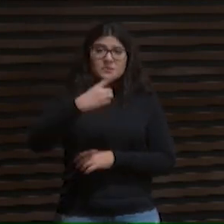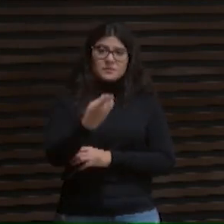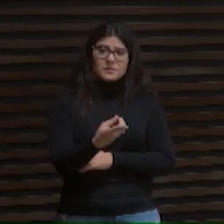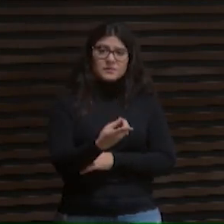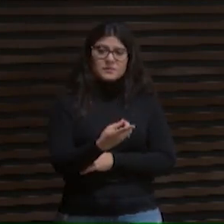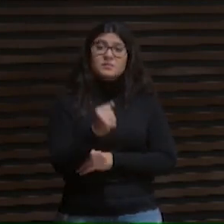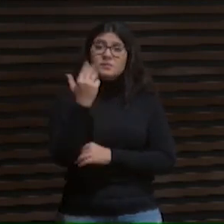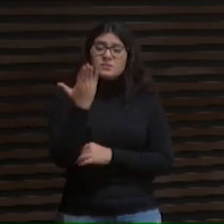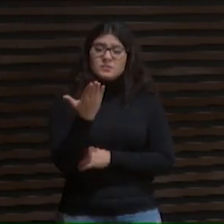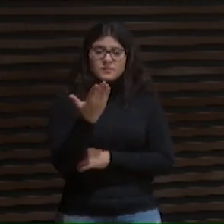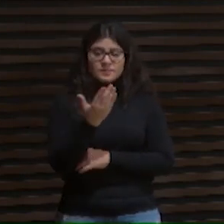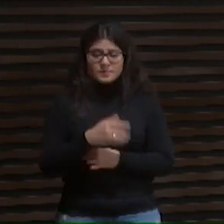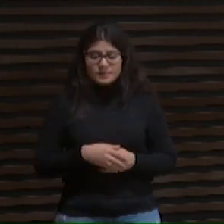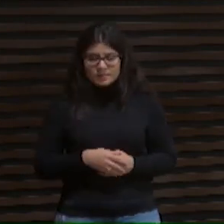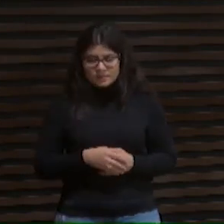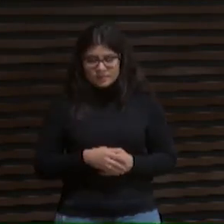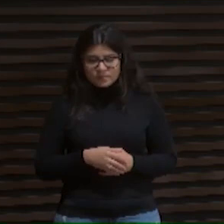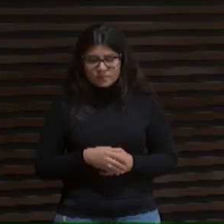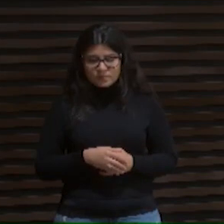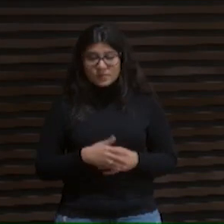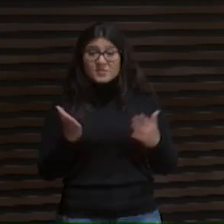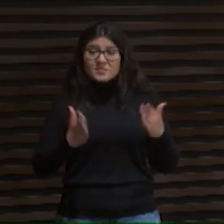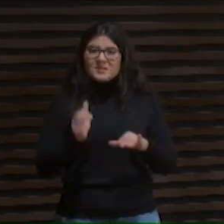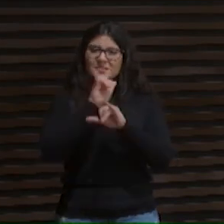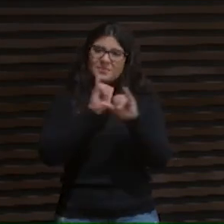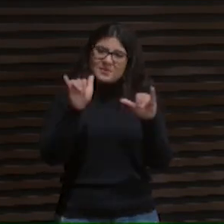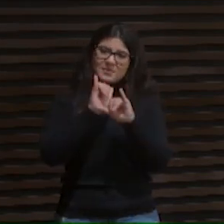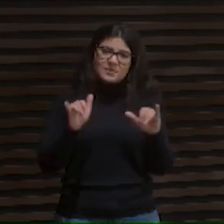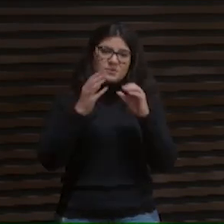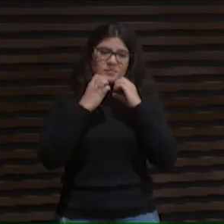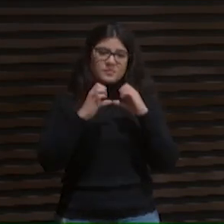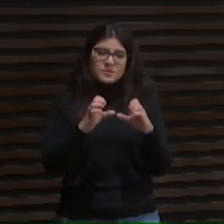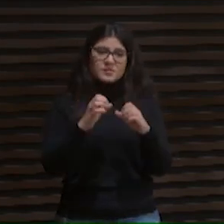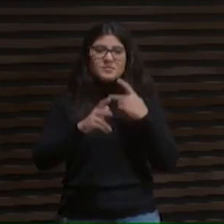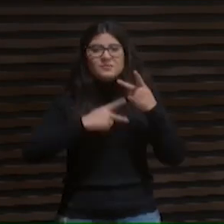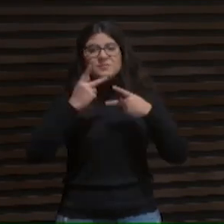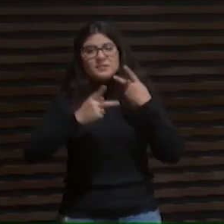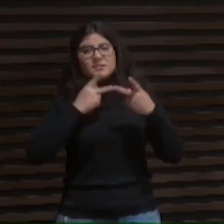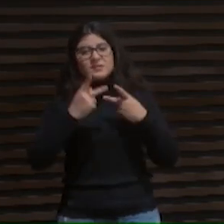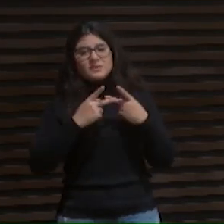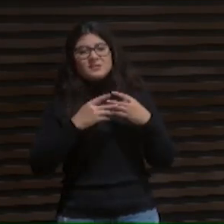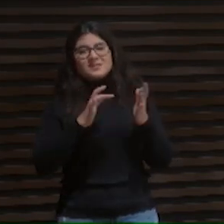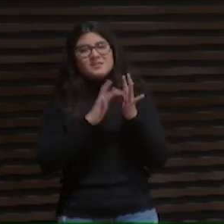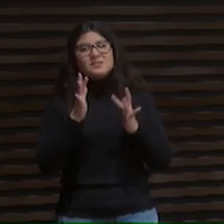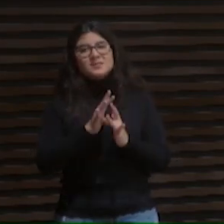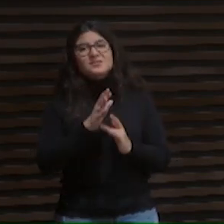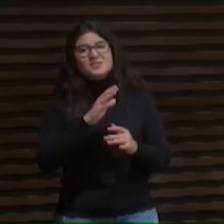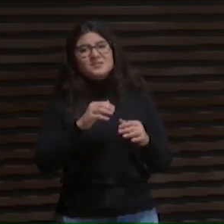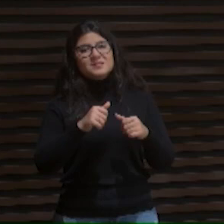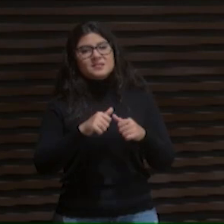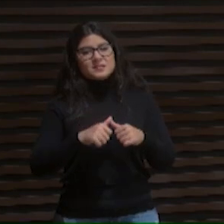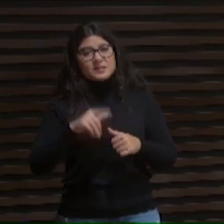o que acontece? Já vai pregar o Evangelho. Falar que Jesus é o